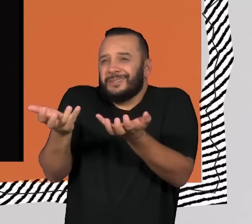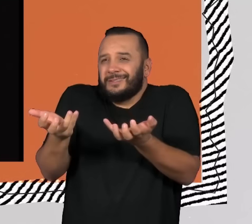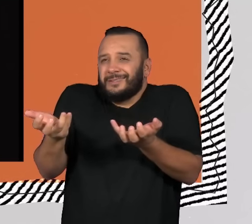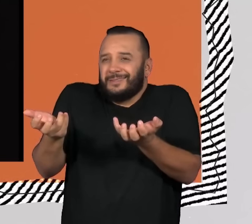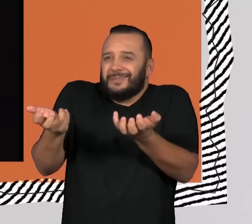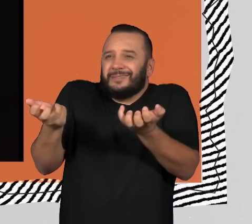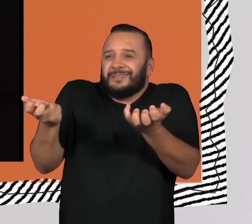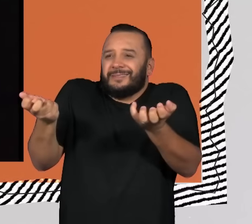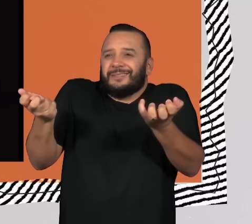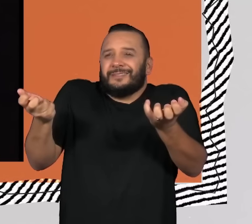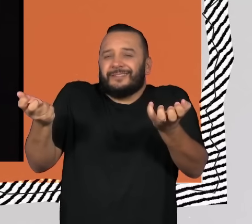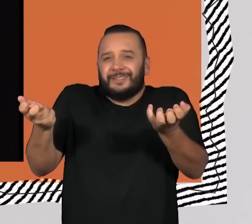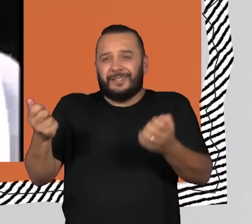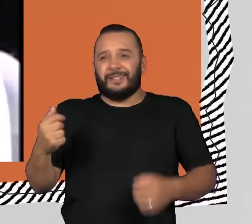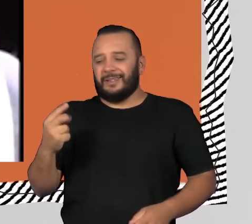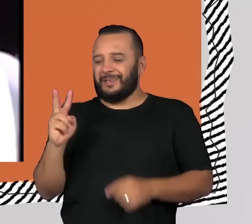Goiás.